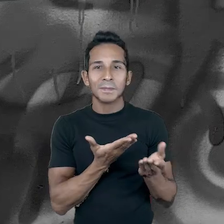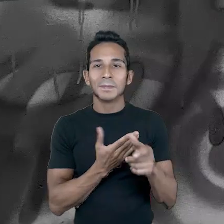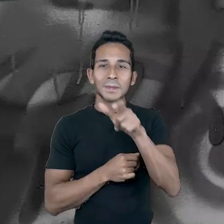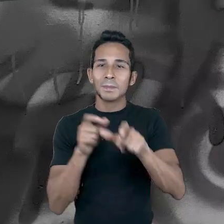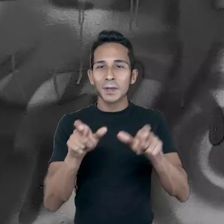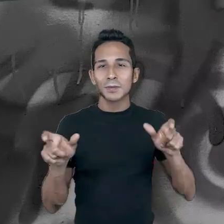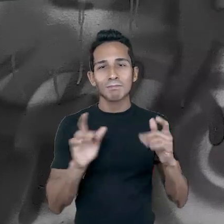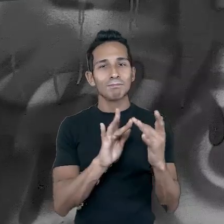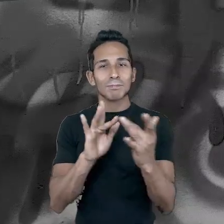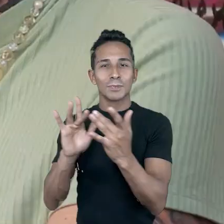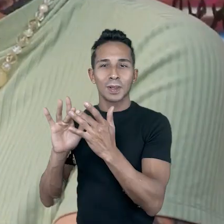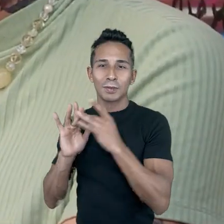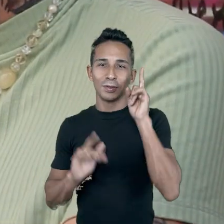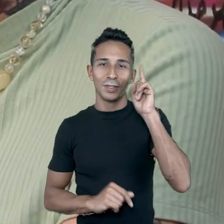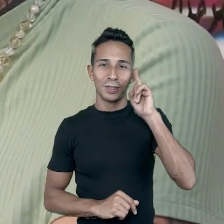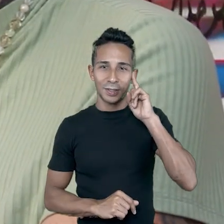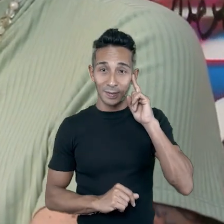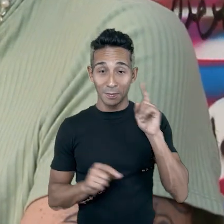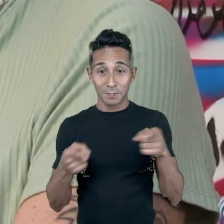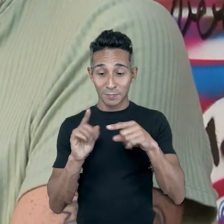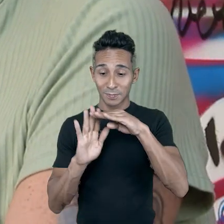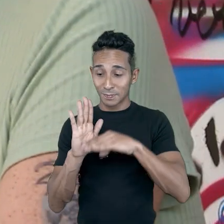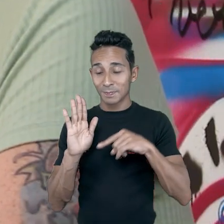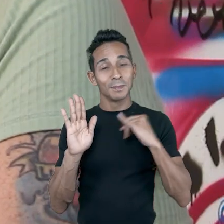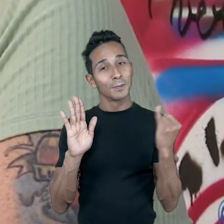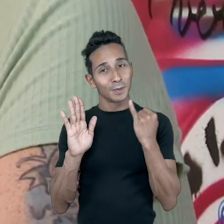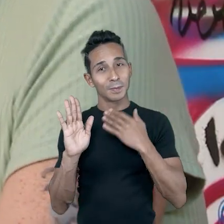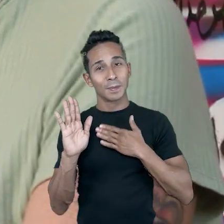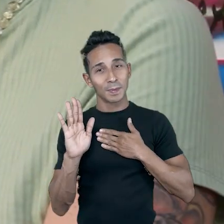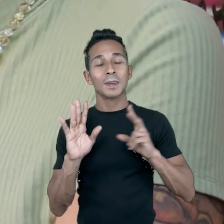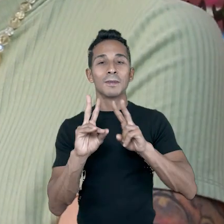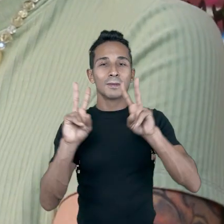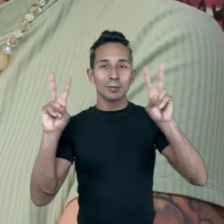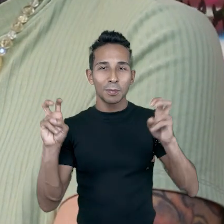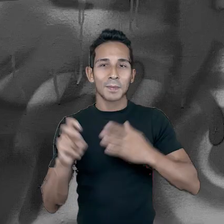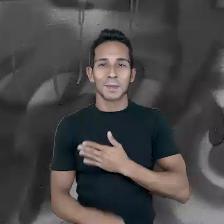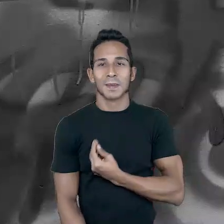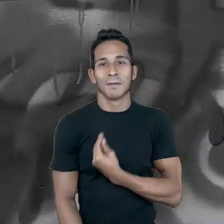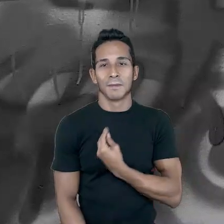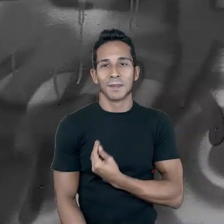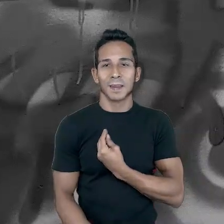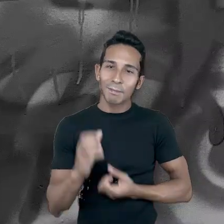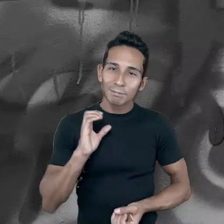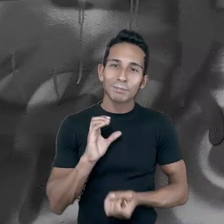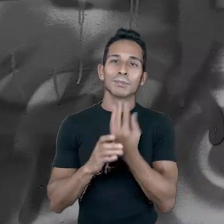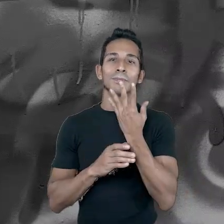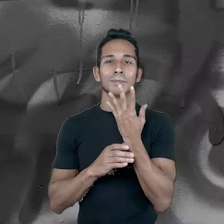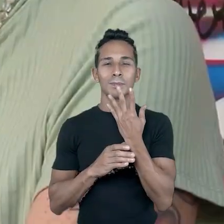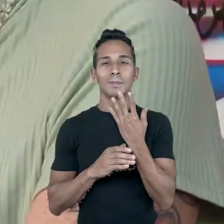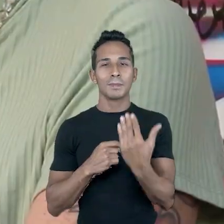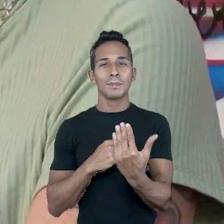brincando enquanto a gente compunha. São pessoas que estão no meu dia a dia, assim. Então foi um disco muito importante, assim. Fala muito sobre a